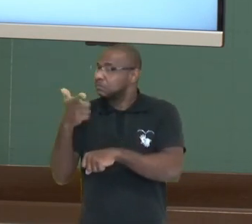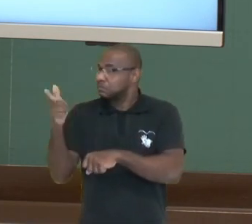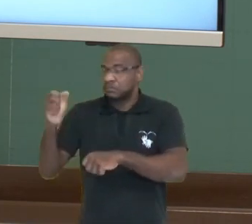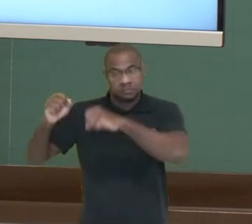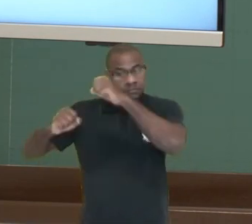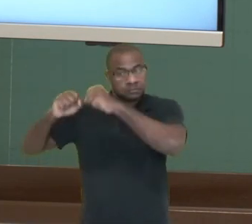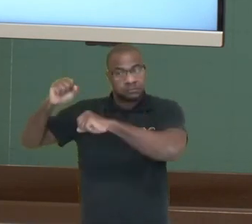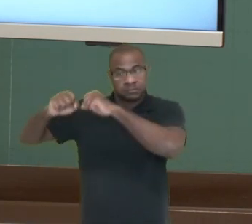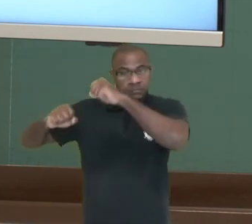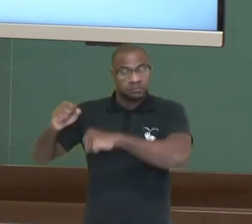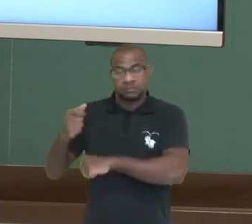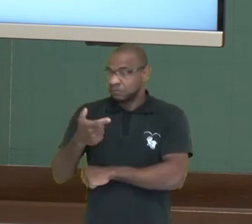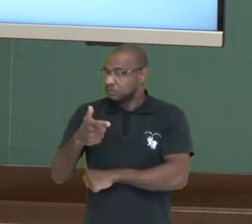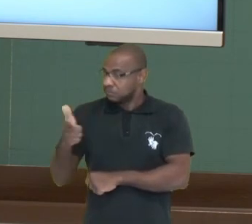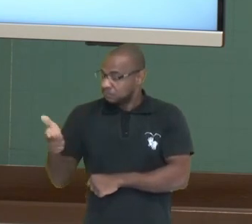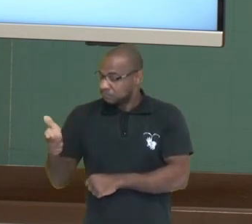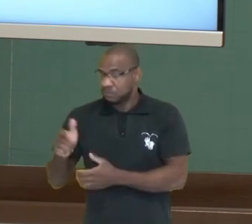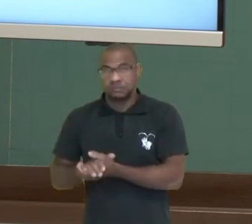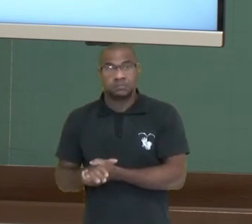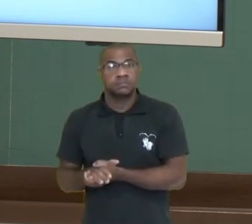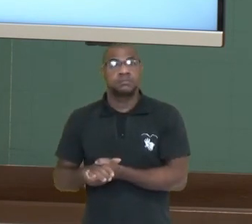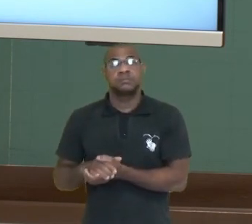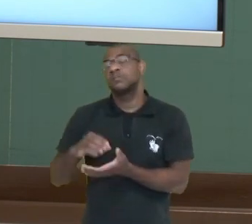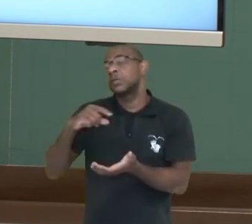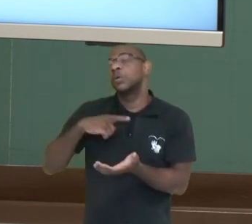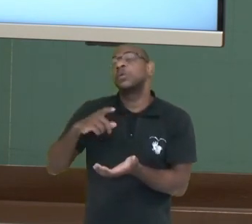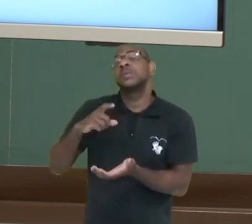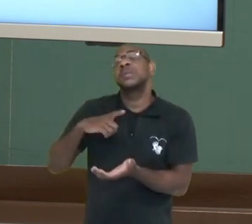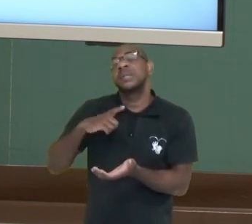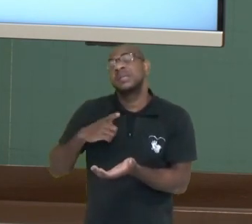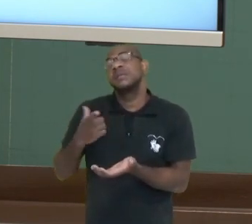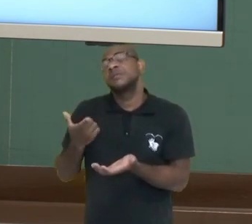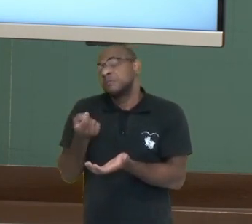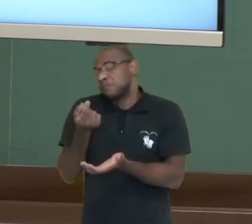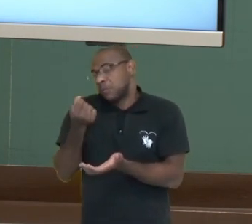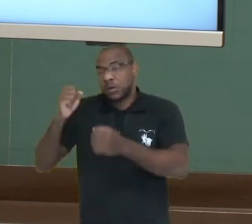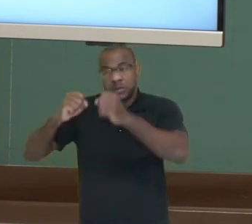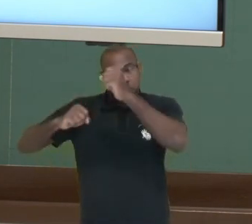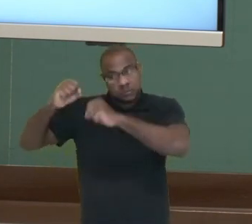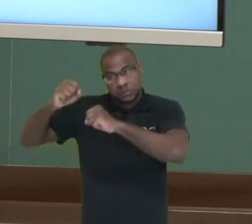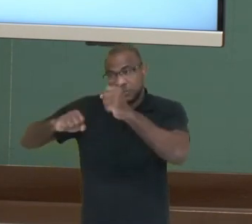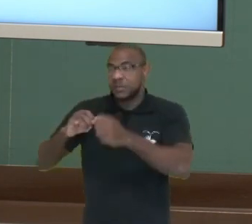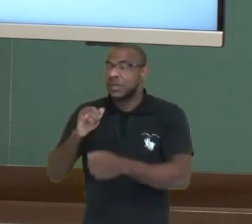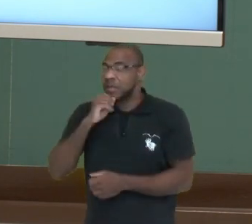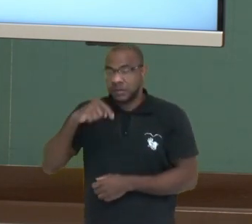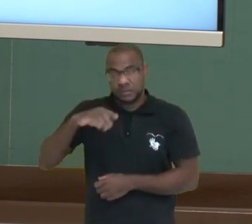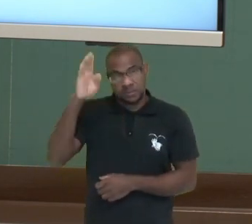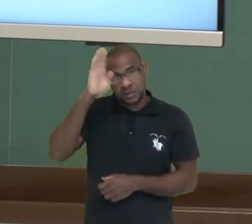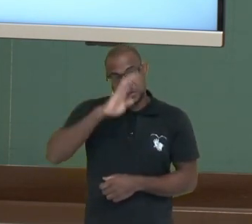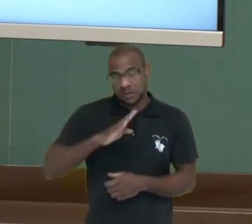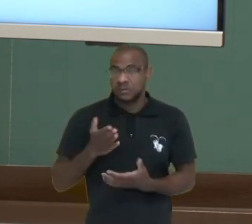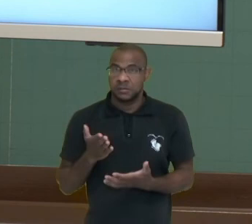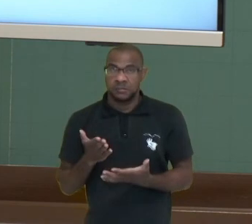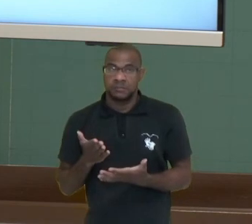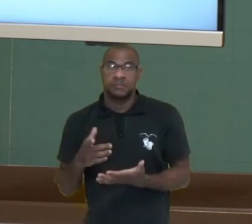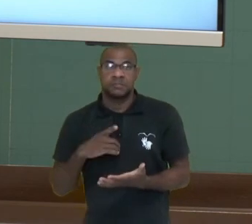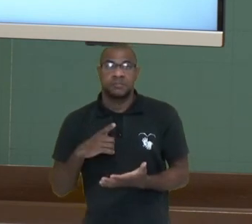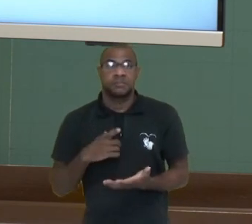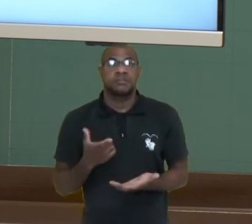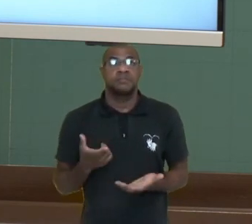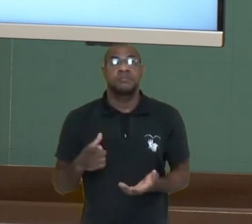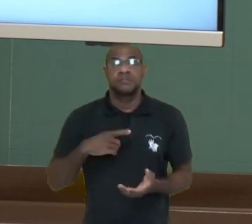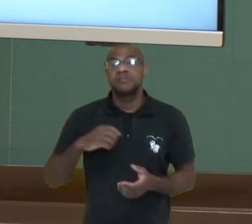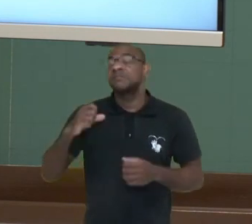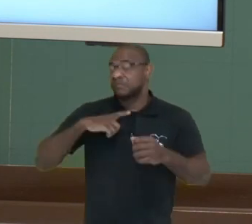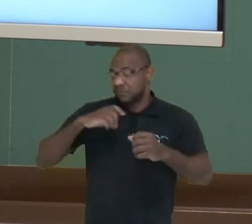mesmo países que tiveram uma industrialização tardia. No Brasil, por exemplo, né, nós temos uma